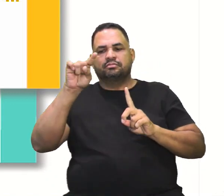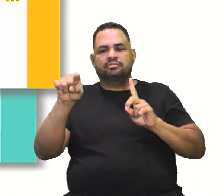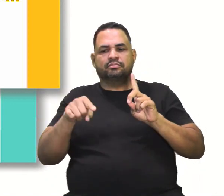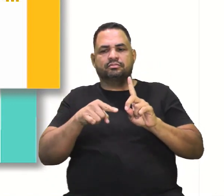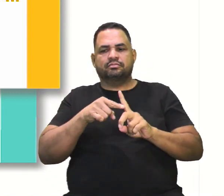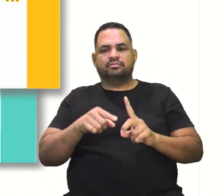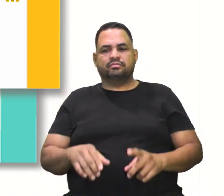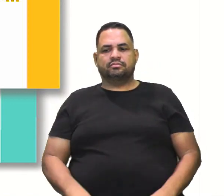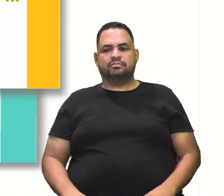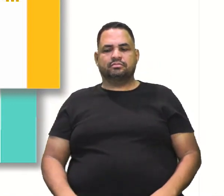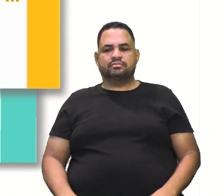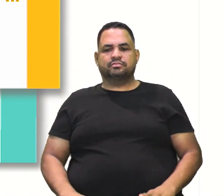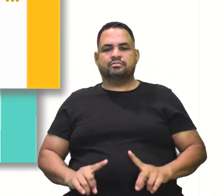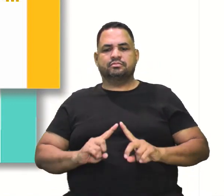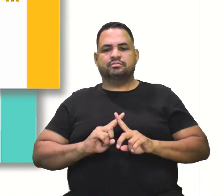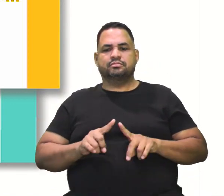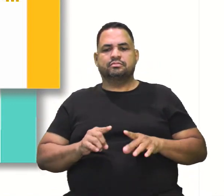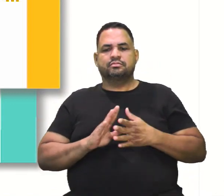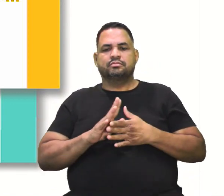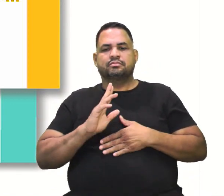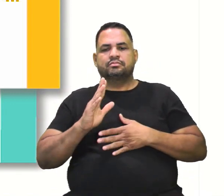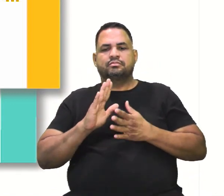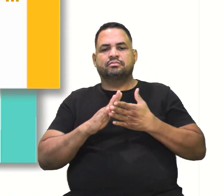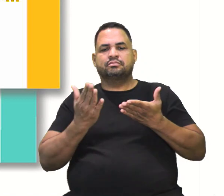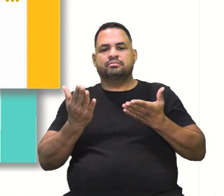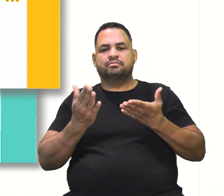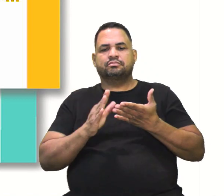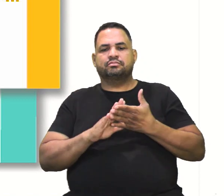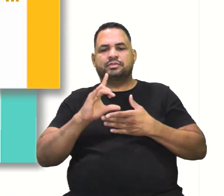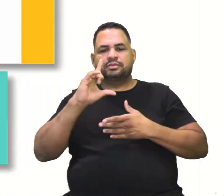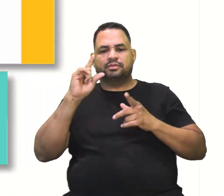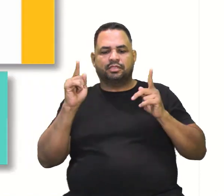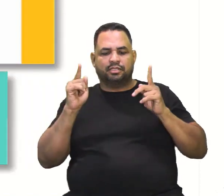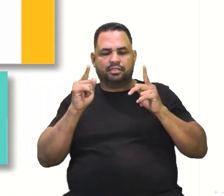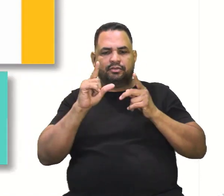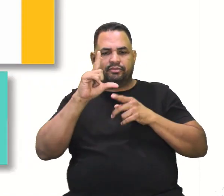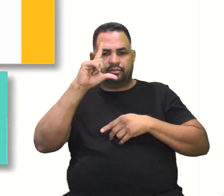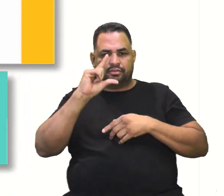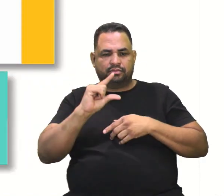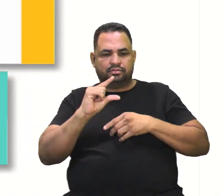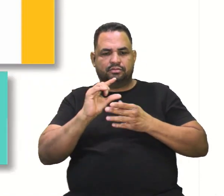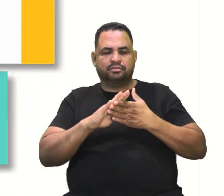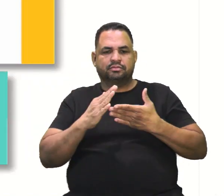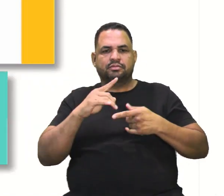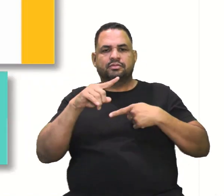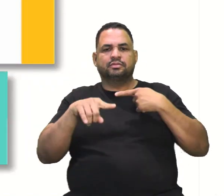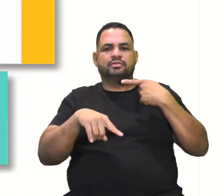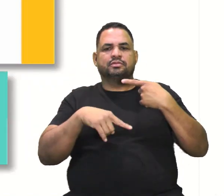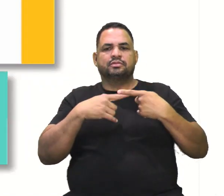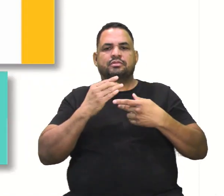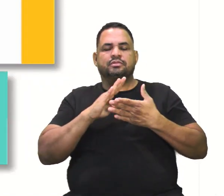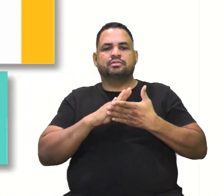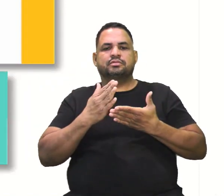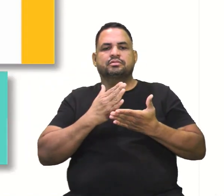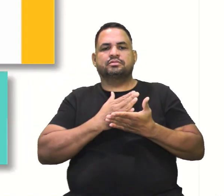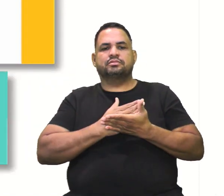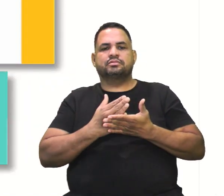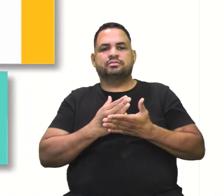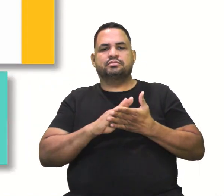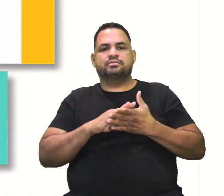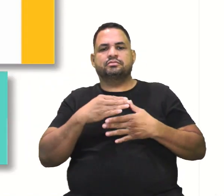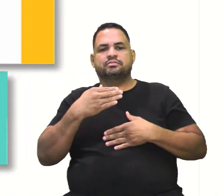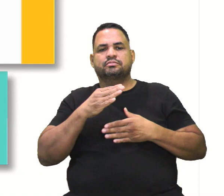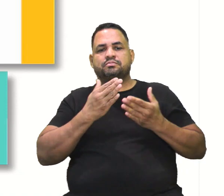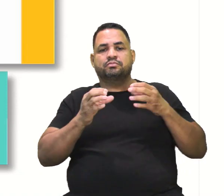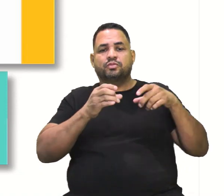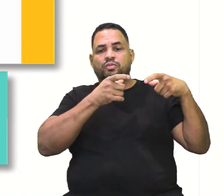da circunferência, né? Só que a gente ficou sempre concentrado na reduzida, tá? Isso. Depois, mais na frente, a gente partiu para a posição